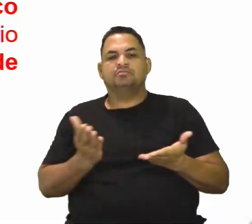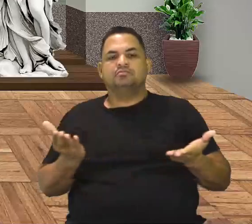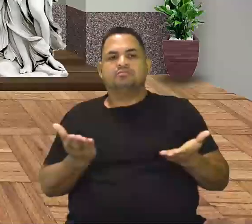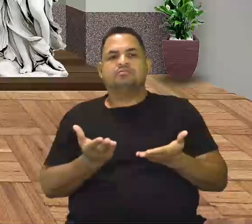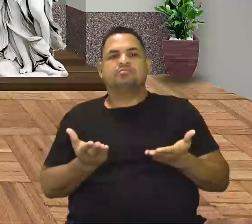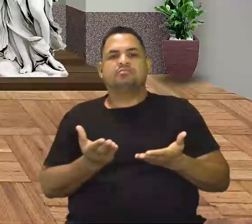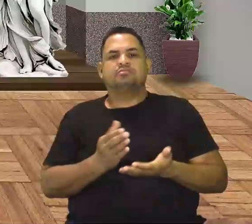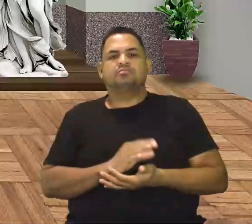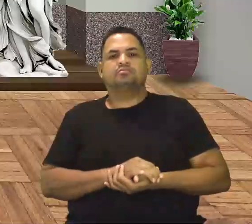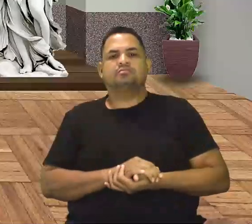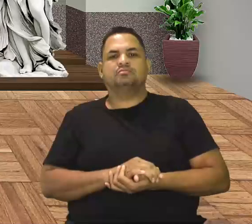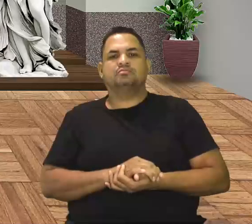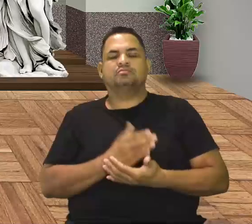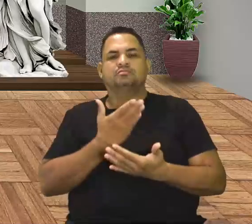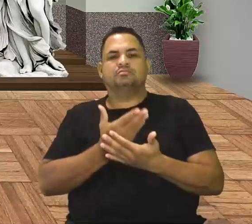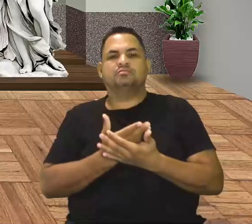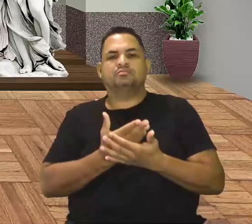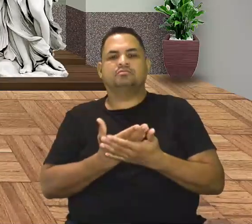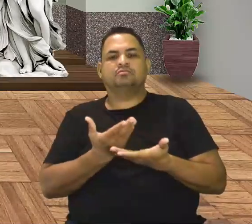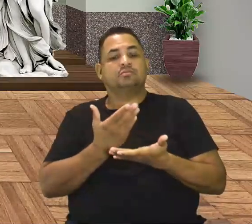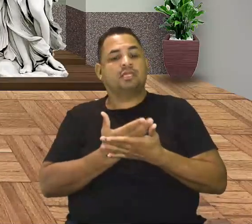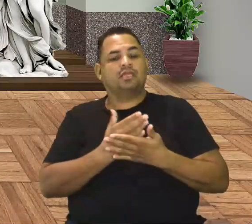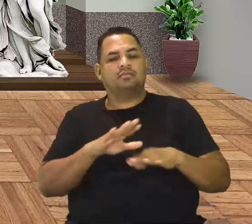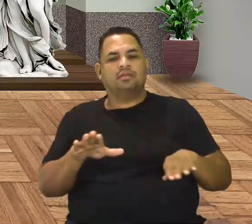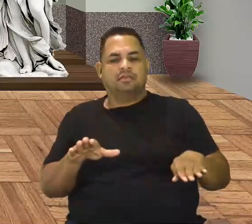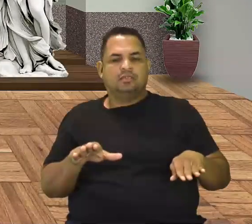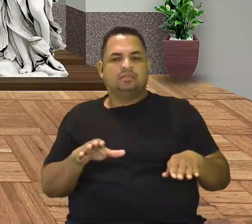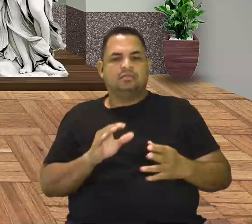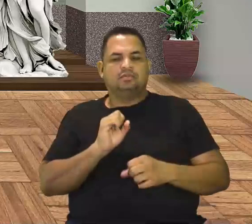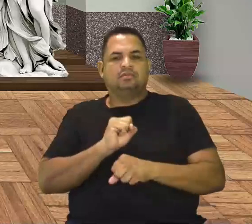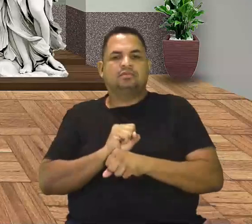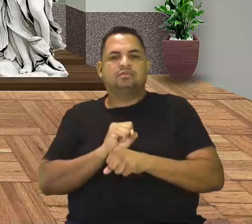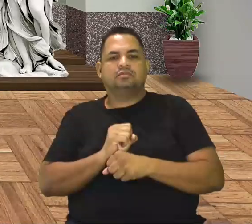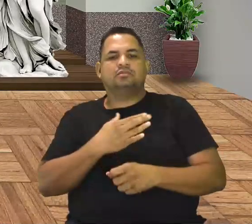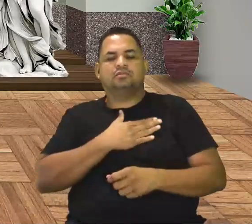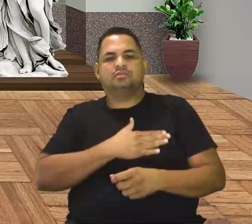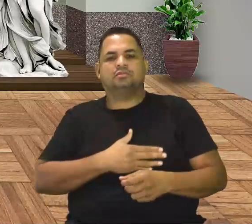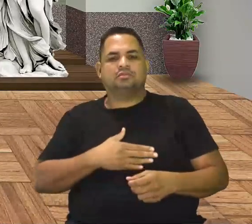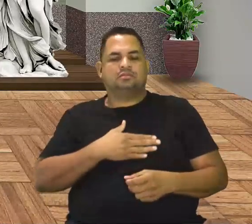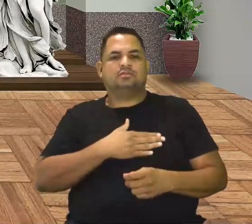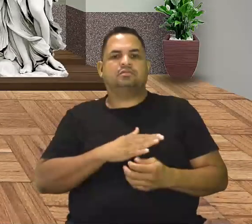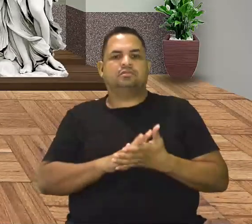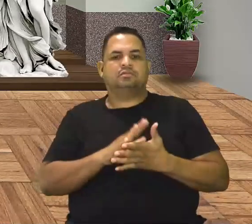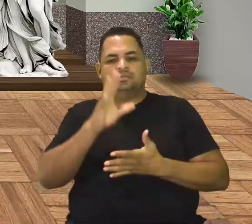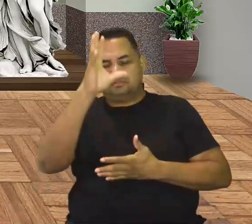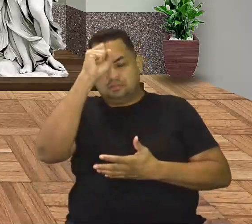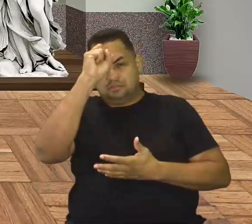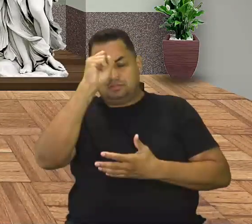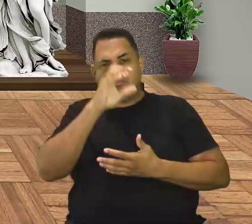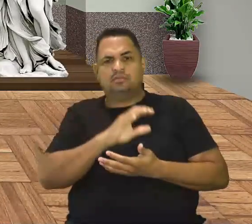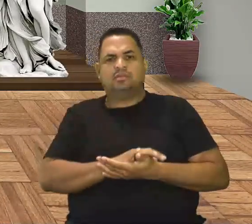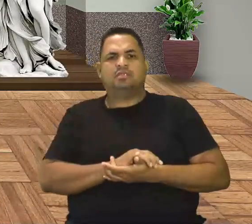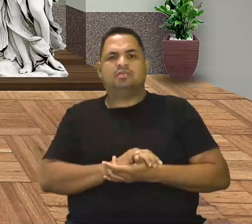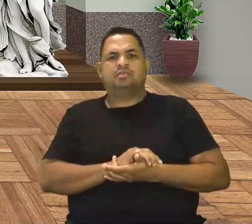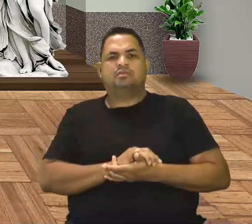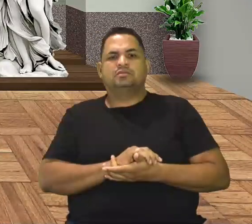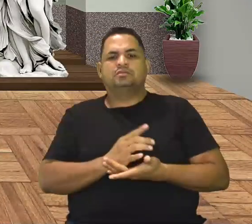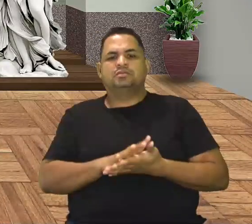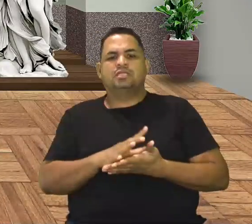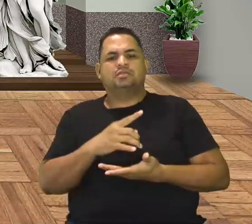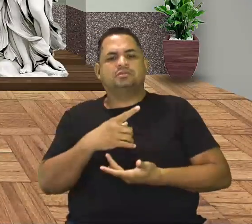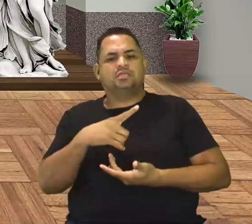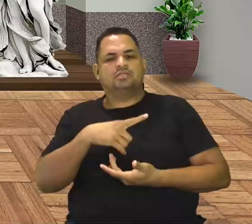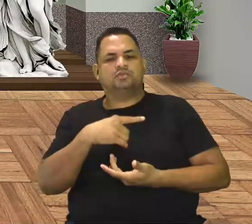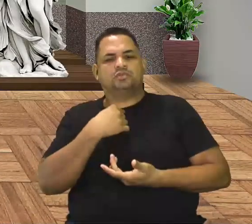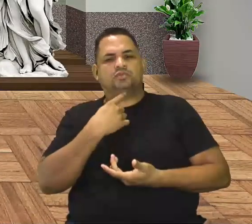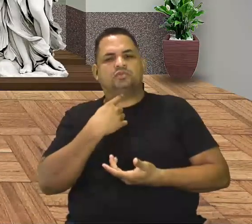hoje a nossa aula fica por aqui. Espero que vocês tenham gostado, espero que vocês tenham aprendido um pouco e tirado alguma